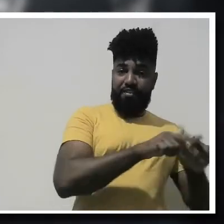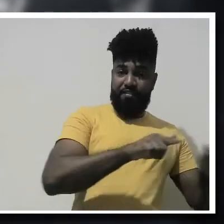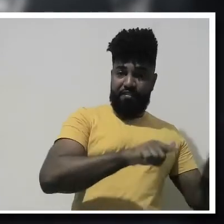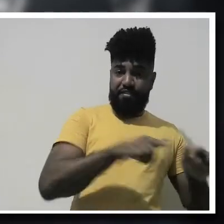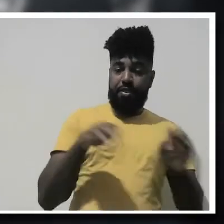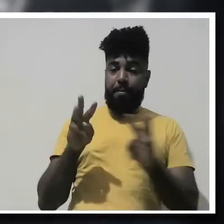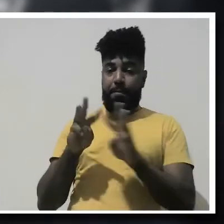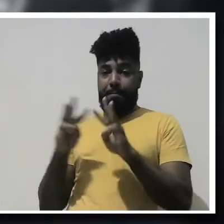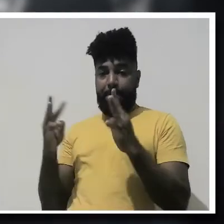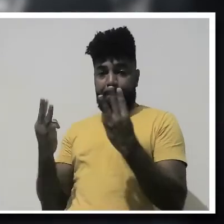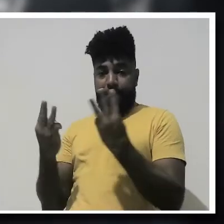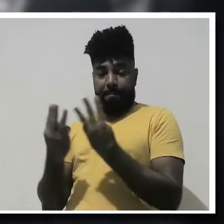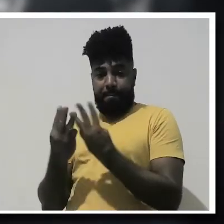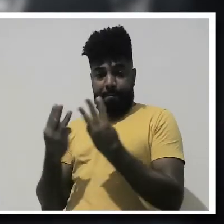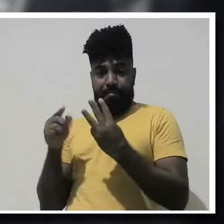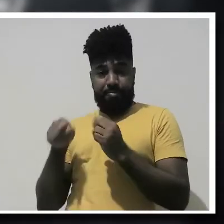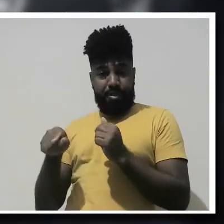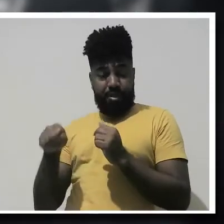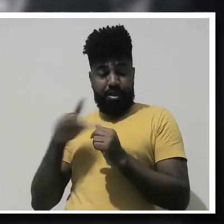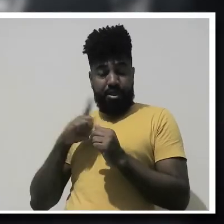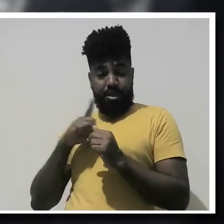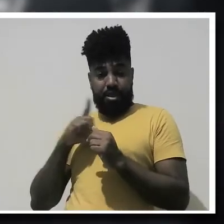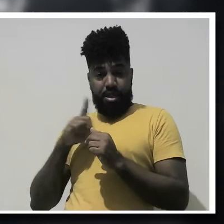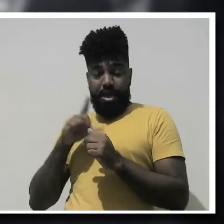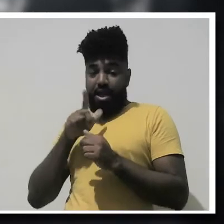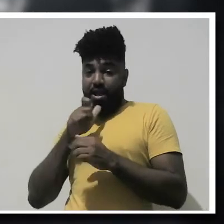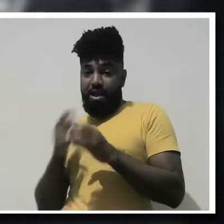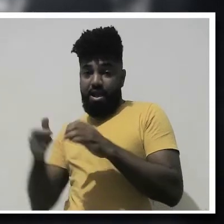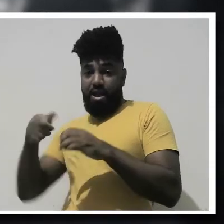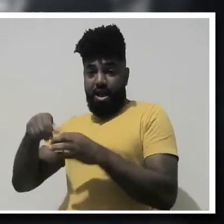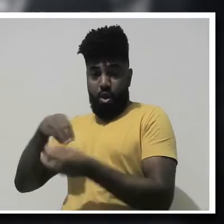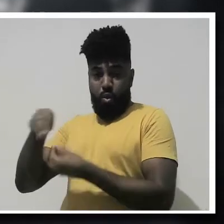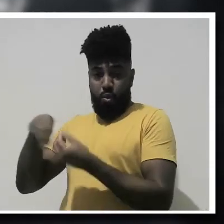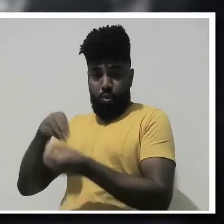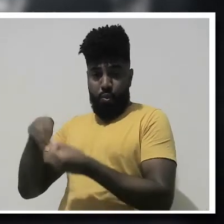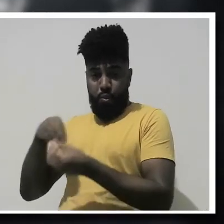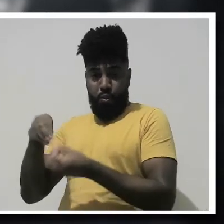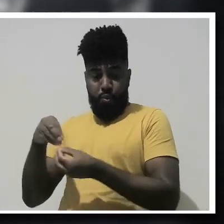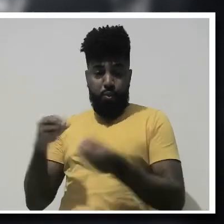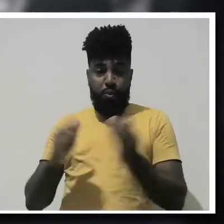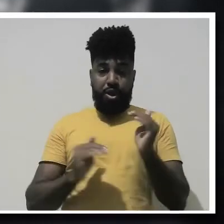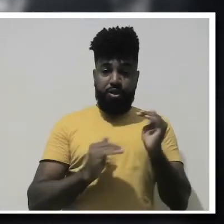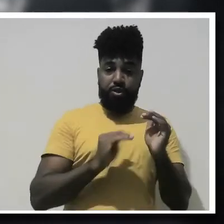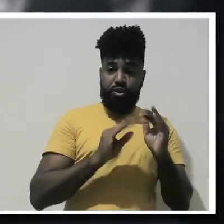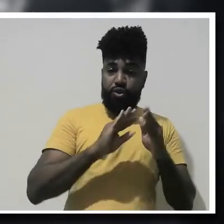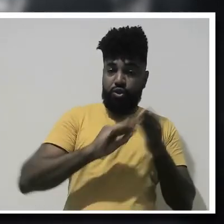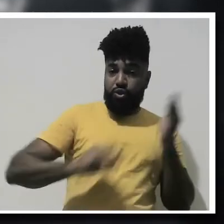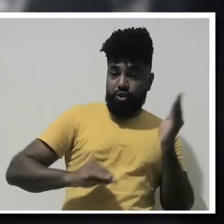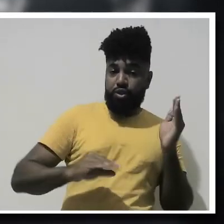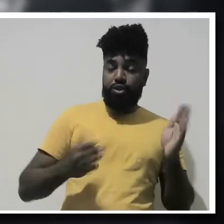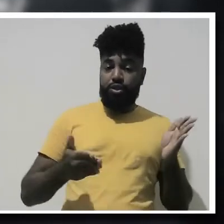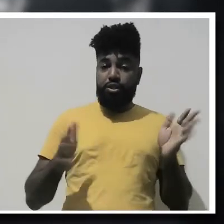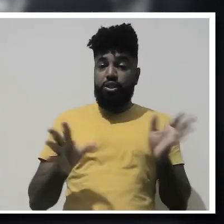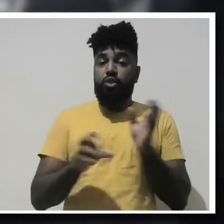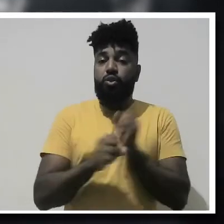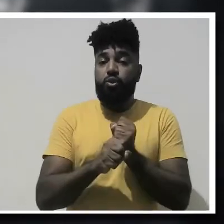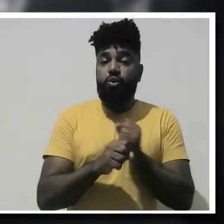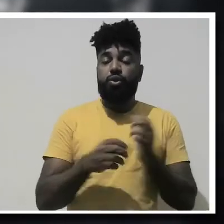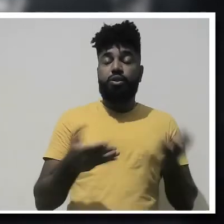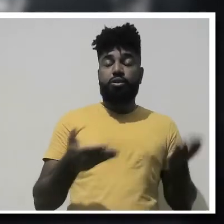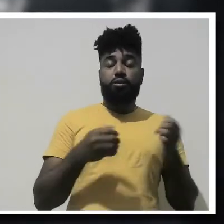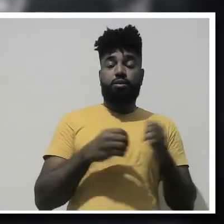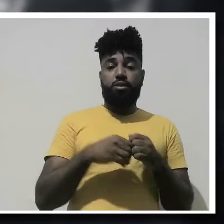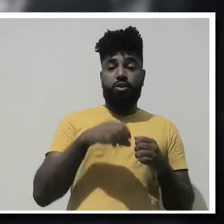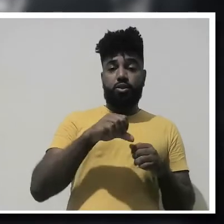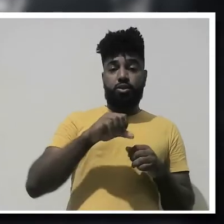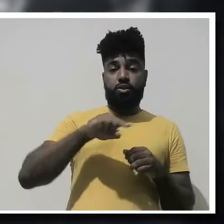conjunto piquenômetro e água, para a gente ter exatamente a massa da água que estava dentro do piquenômetro. E nesse caso aqui foi